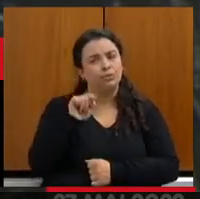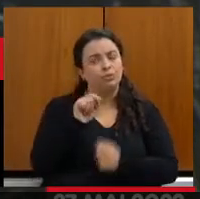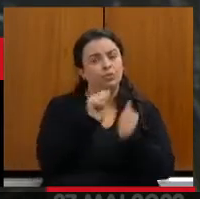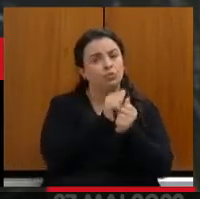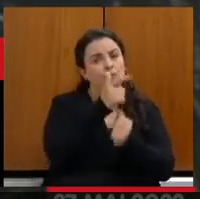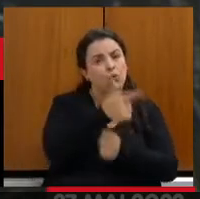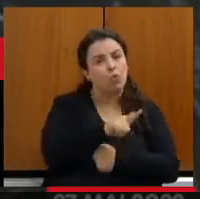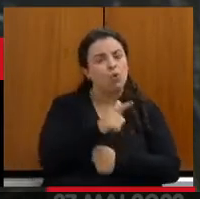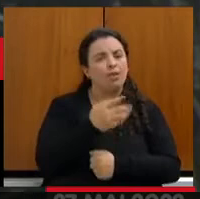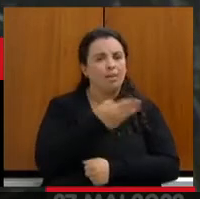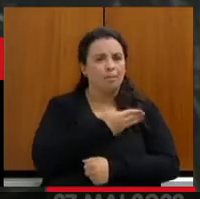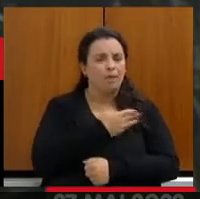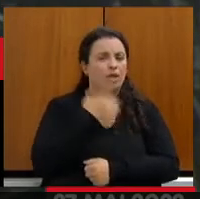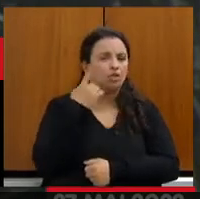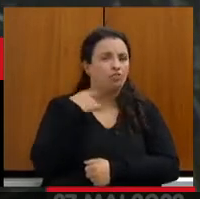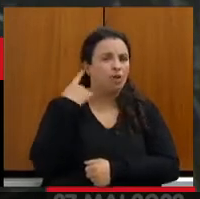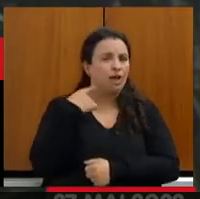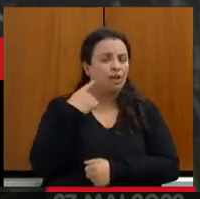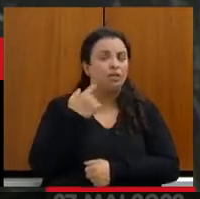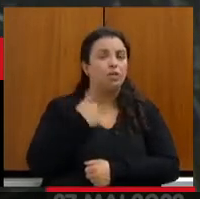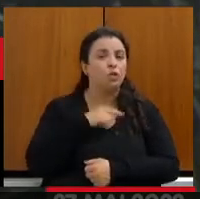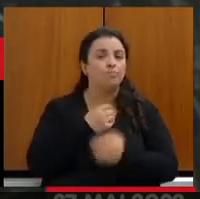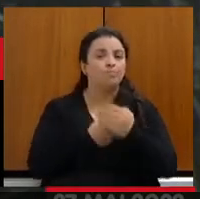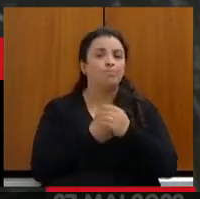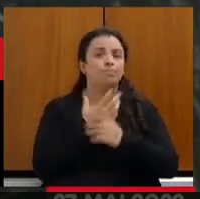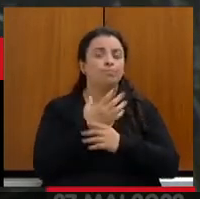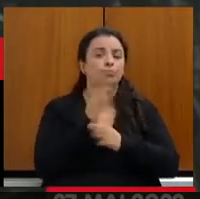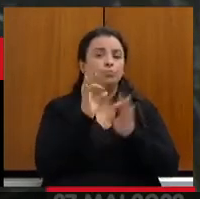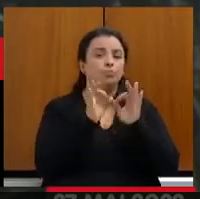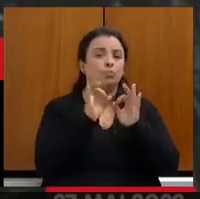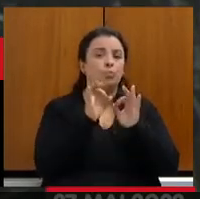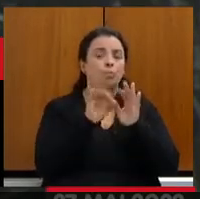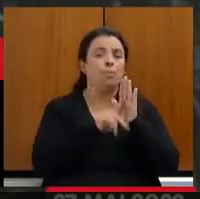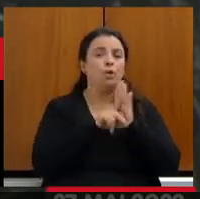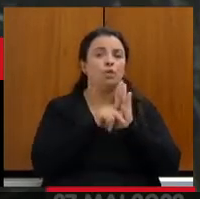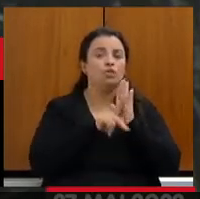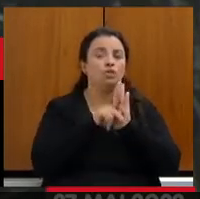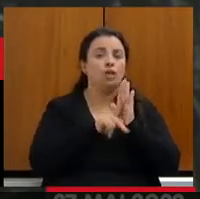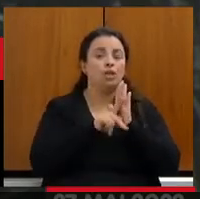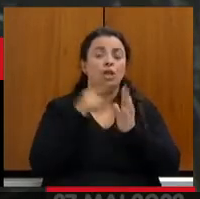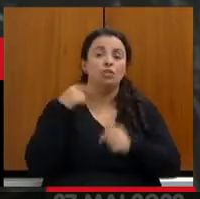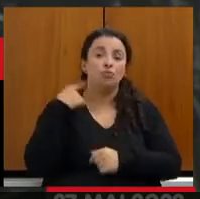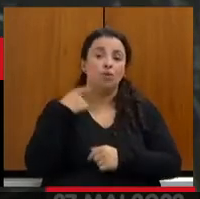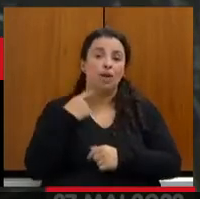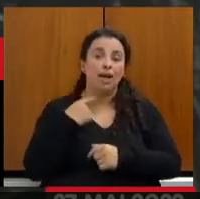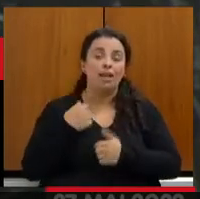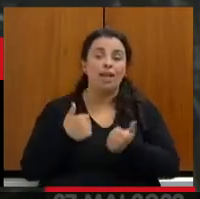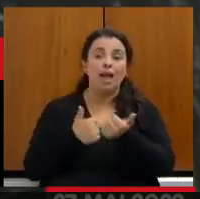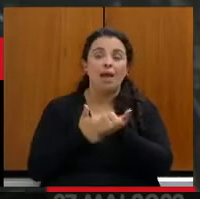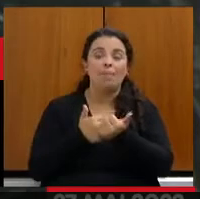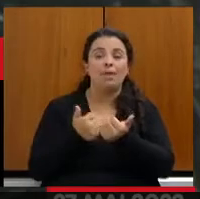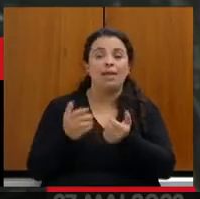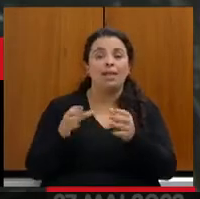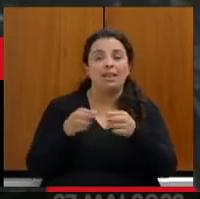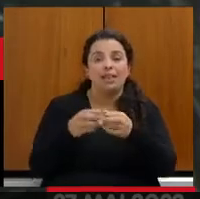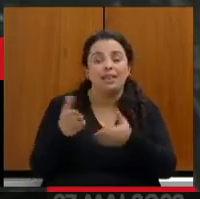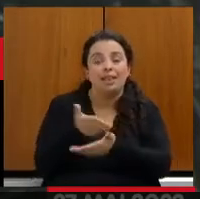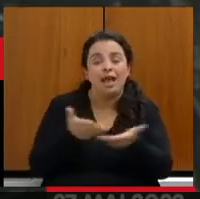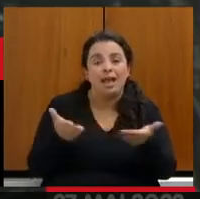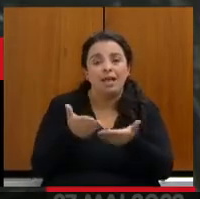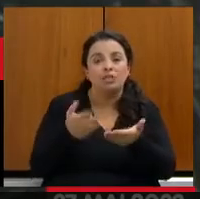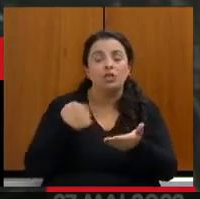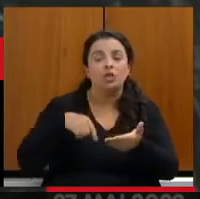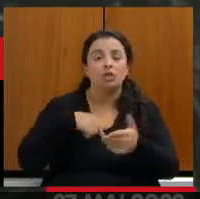advogada criamos o projeto advogado amiga da rede em que atuamos gratuitamente para mulheres que